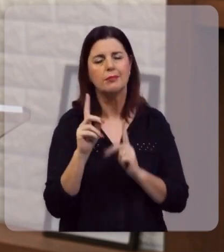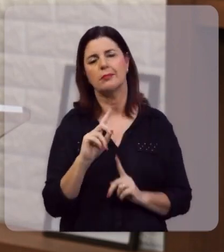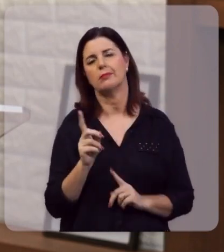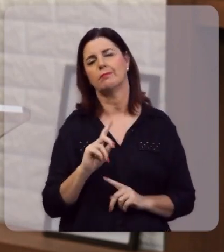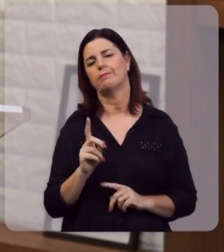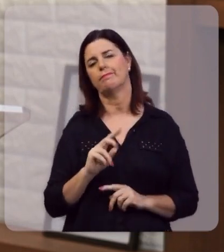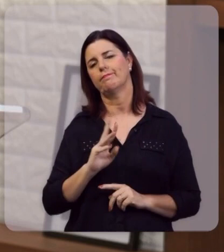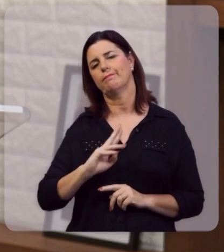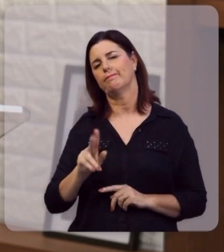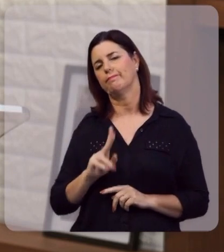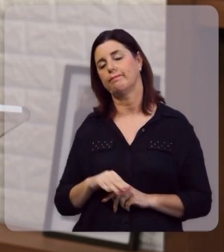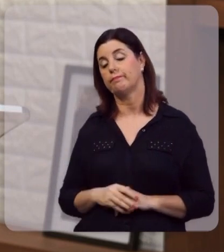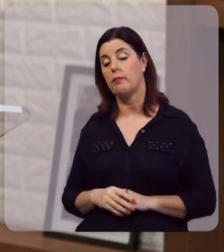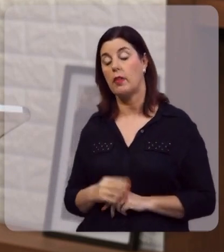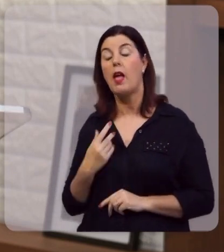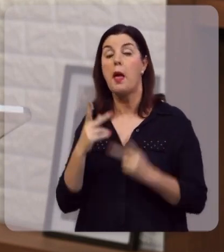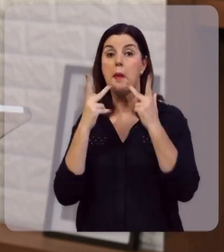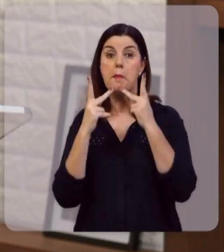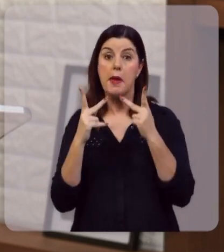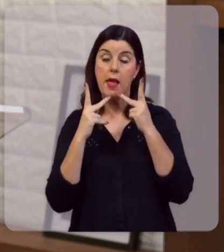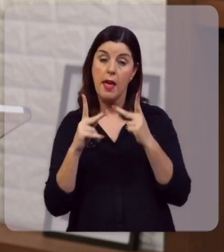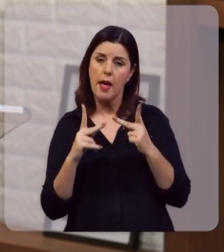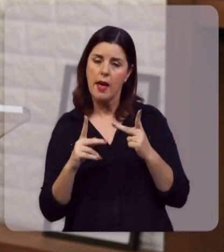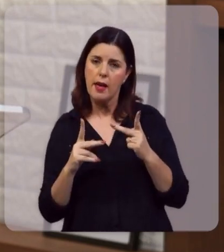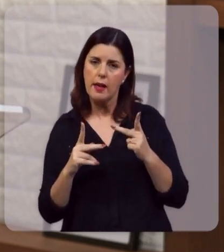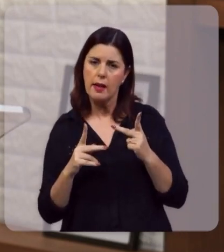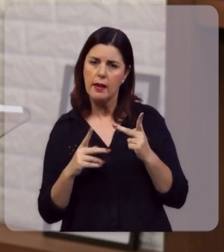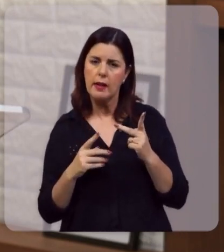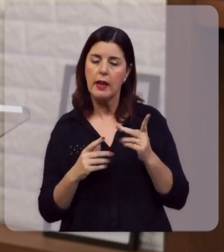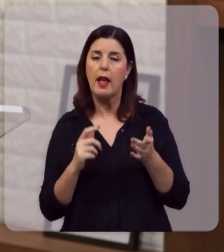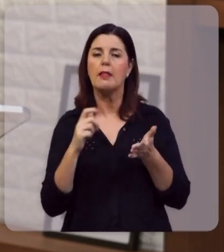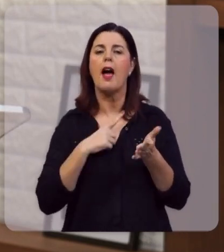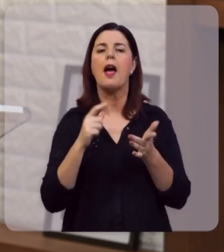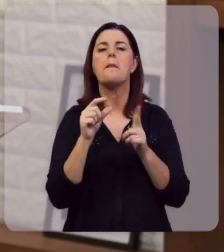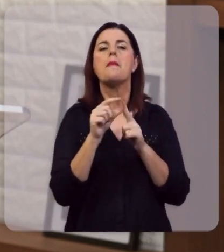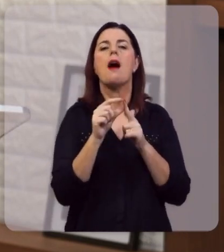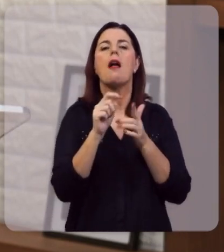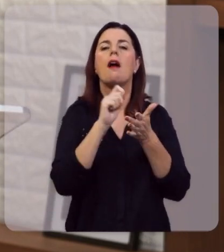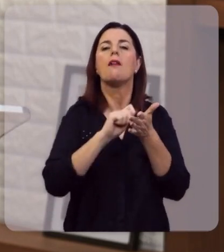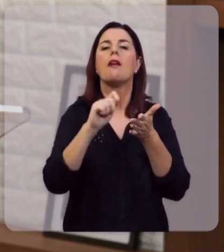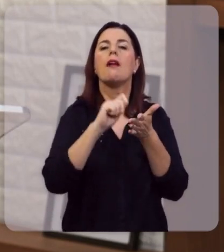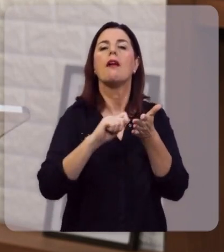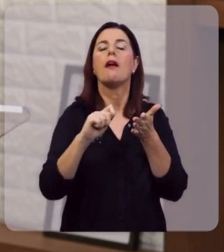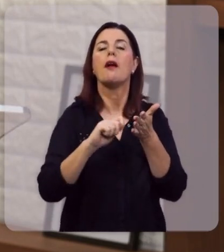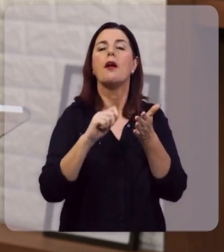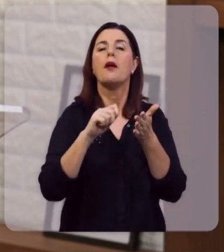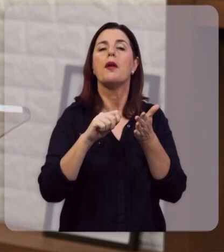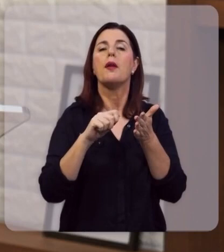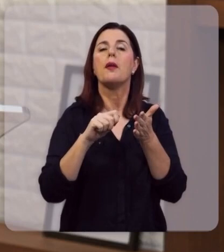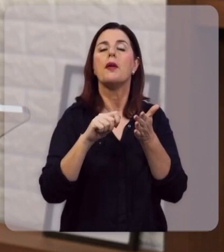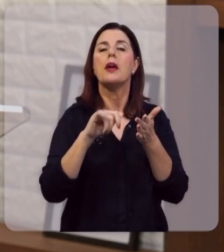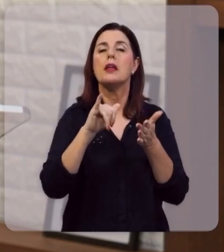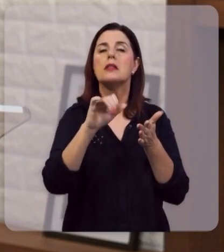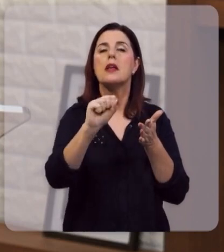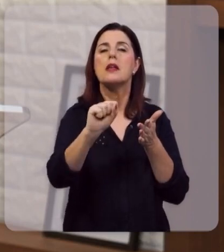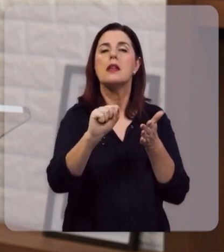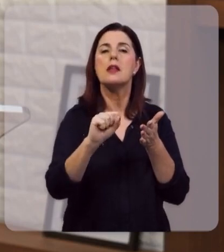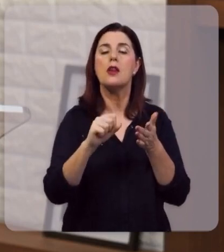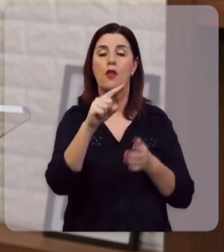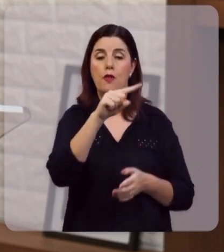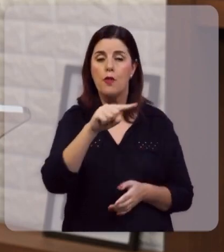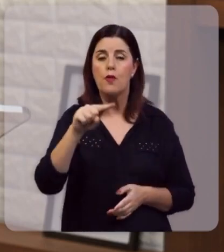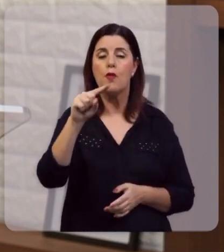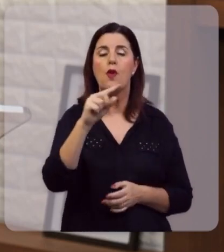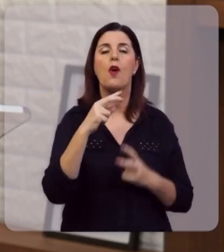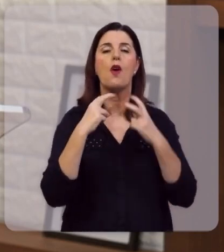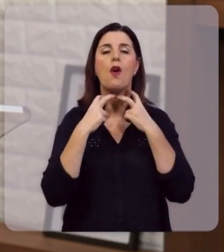Não. Ele prega isso conforme está escrito no livro do profeta Isaías. Voz